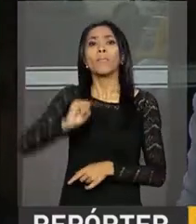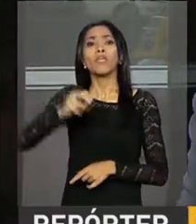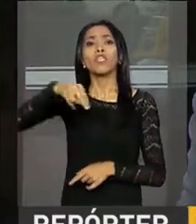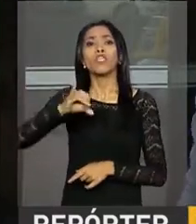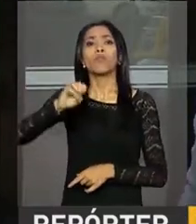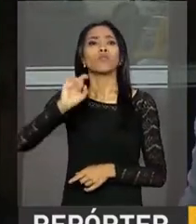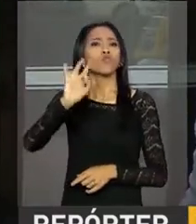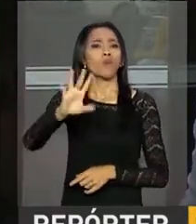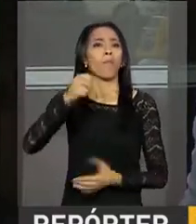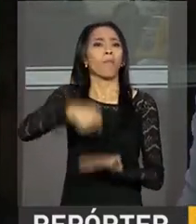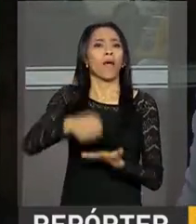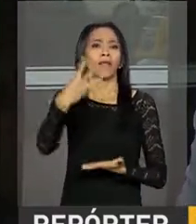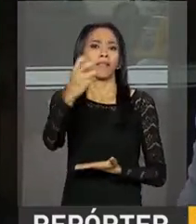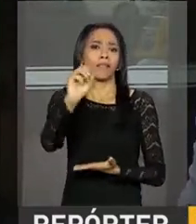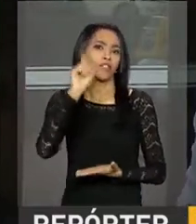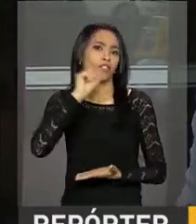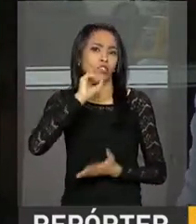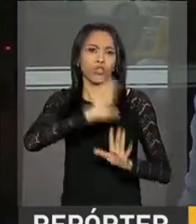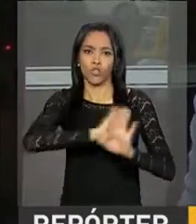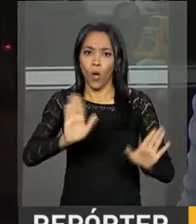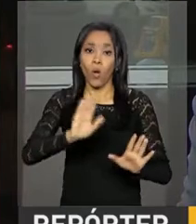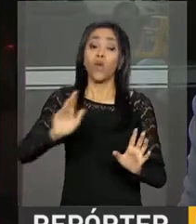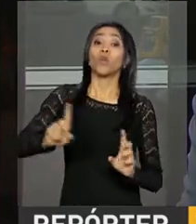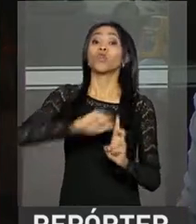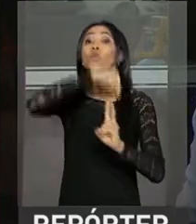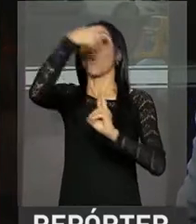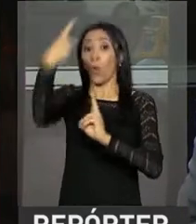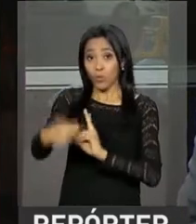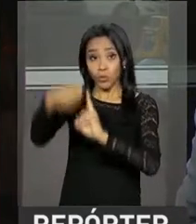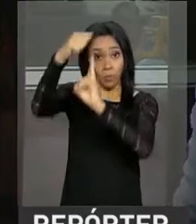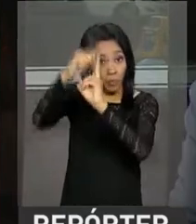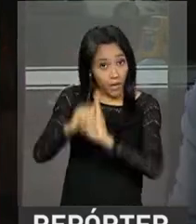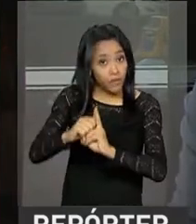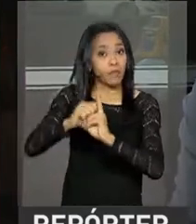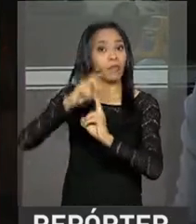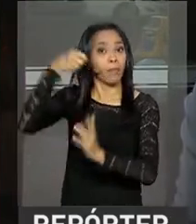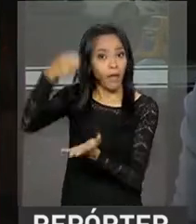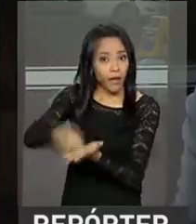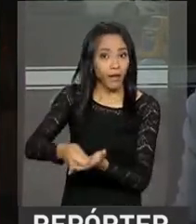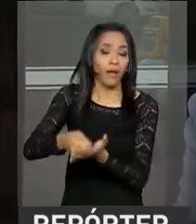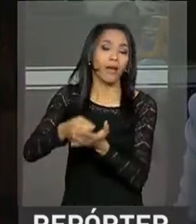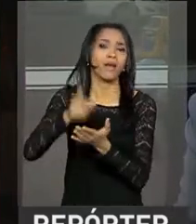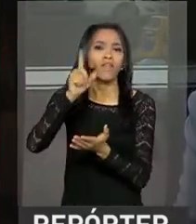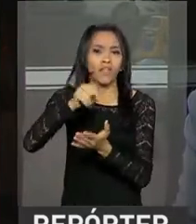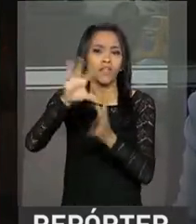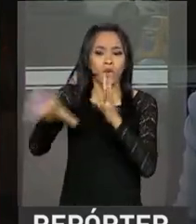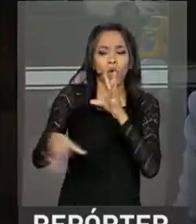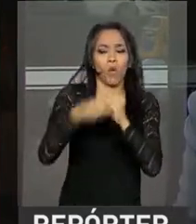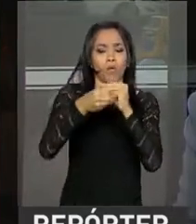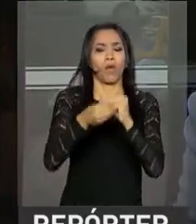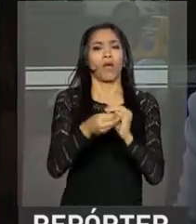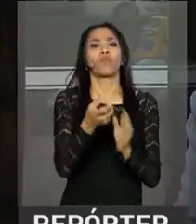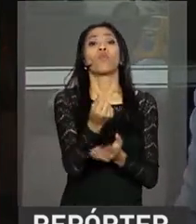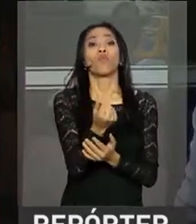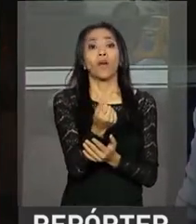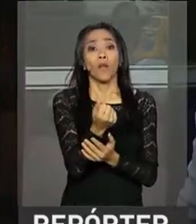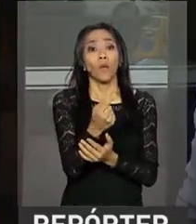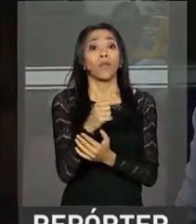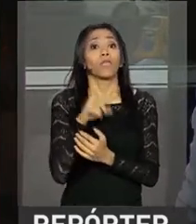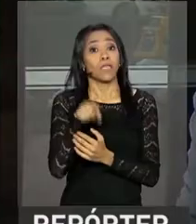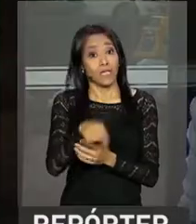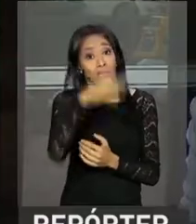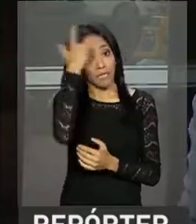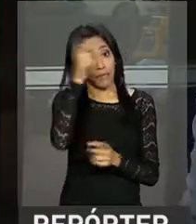ser feito por 30 dias no mês seguinte o valor que faltava para quitar a fatura vai ser incorporado ao débito e o cliente terá de pagar integralmente